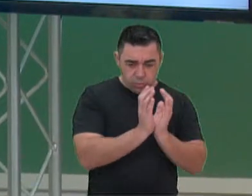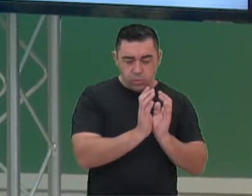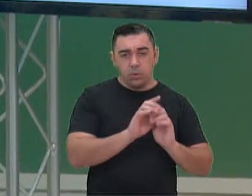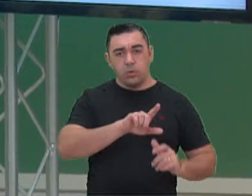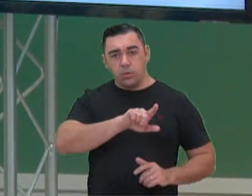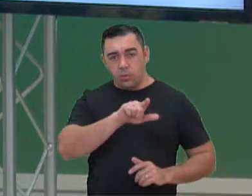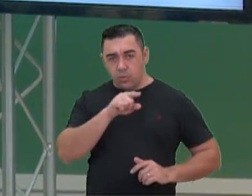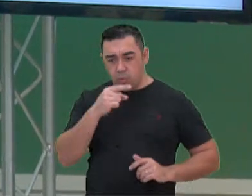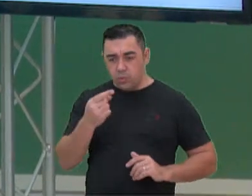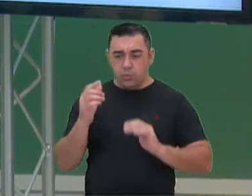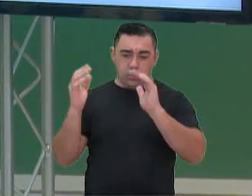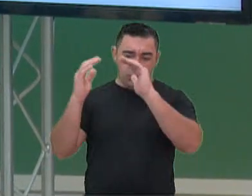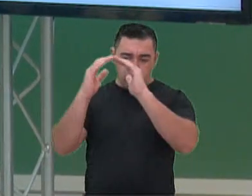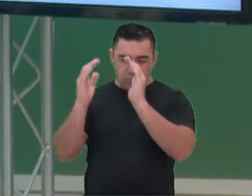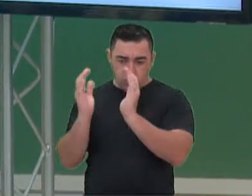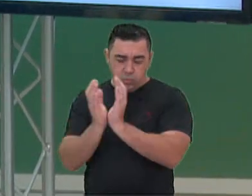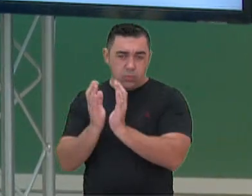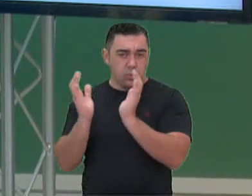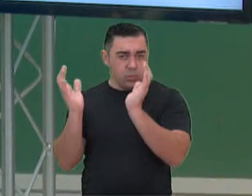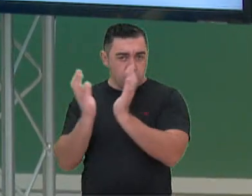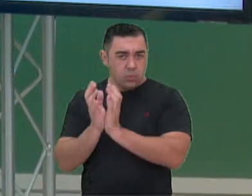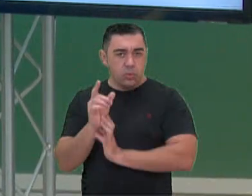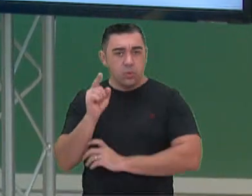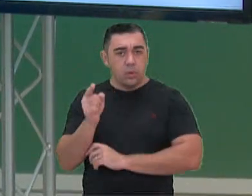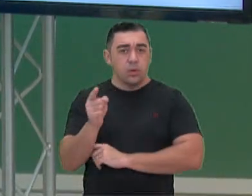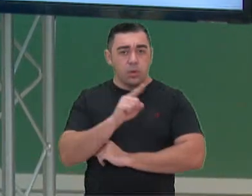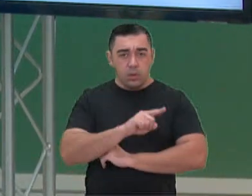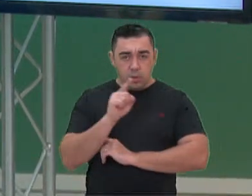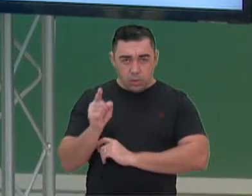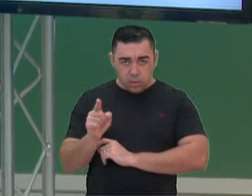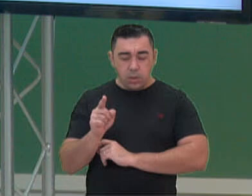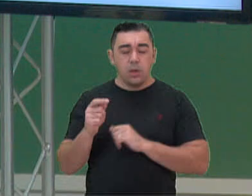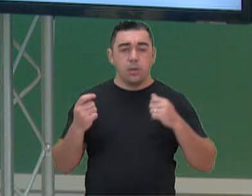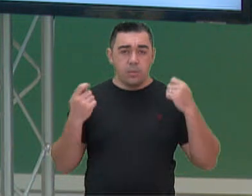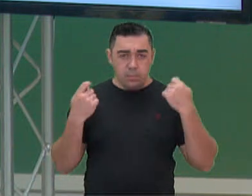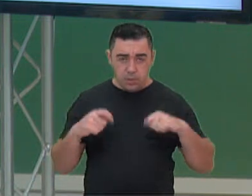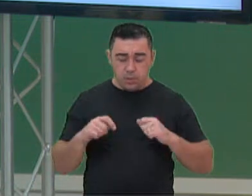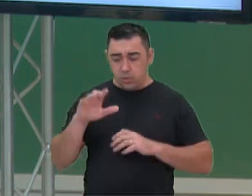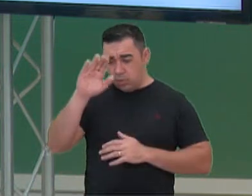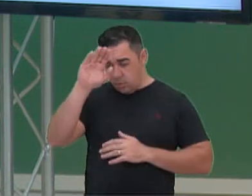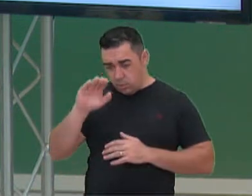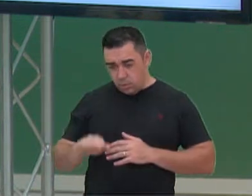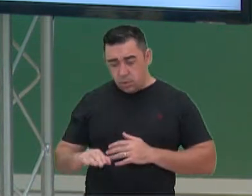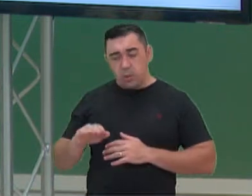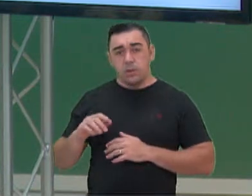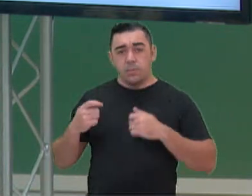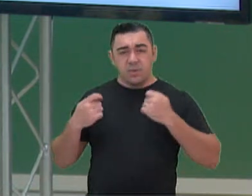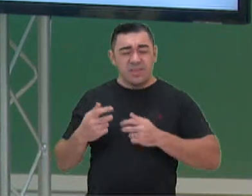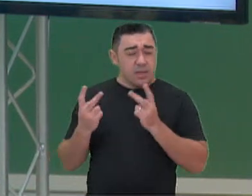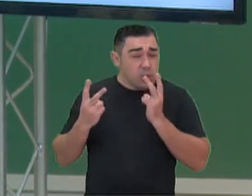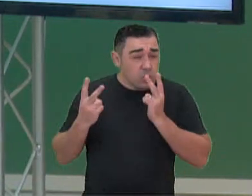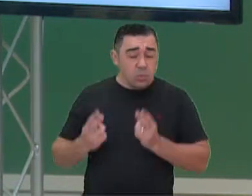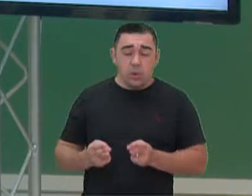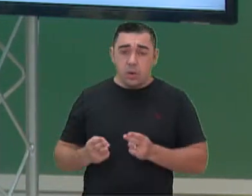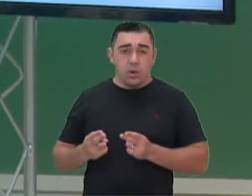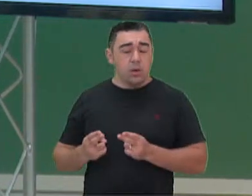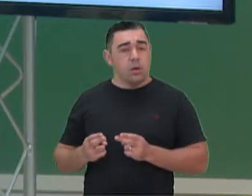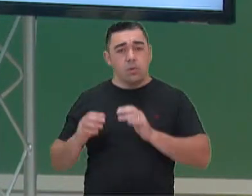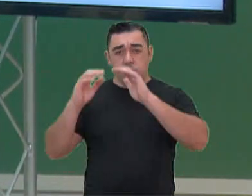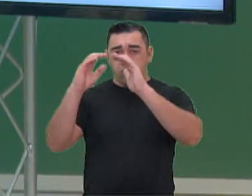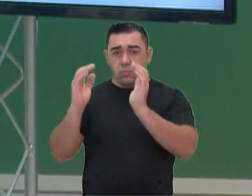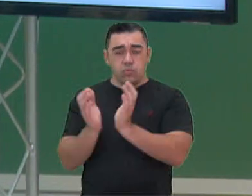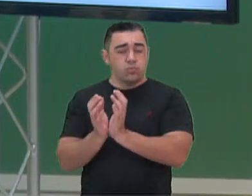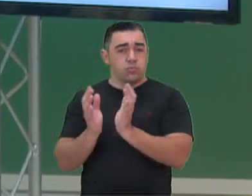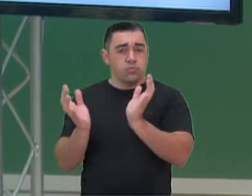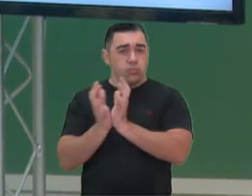respostas quando eu passo um valor de x pela função, todo o conjunto de imagem precisa ser igual ao contradomínio